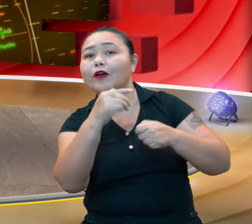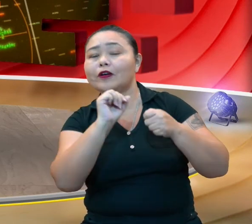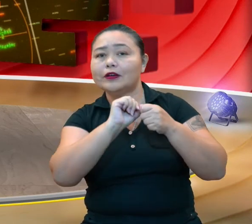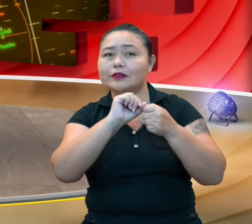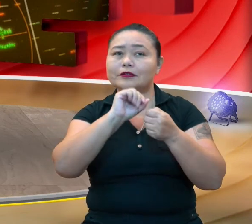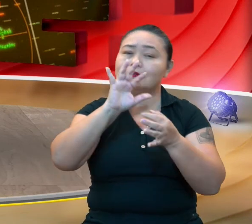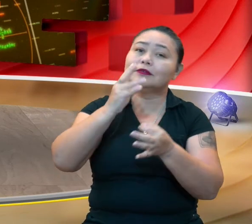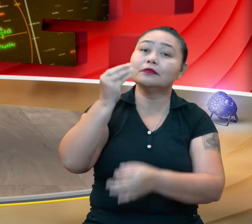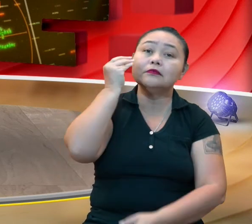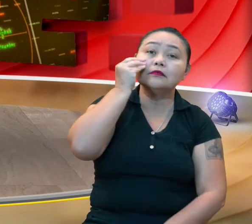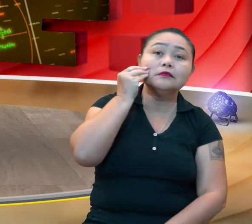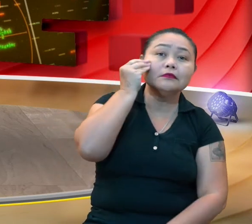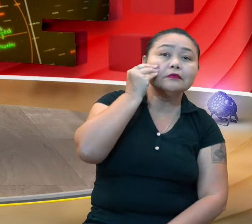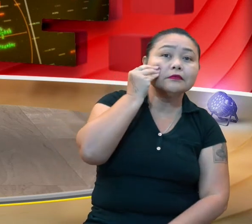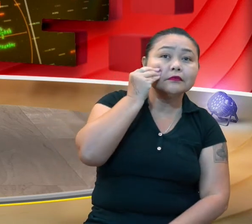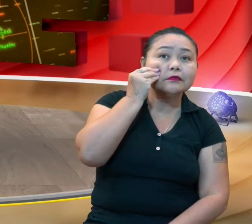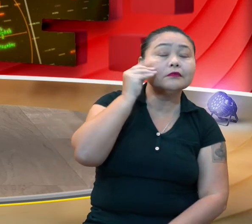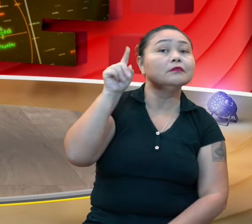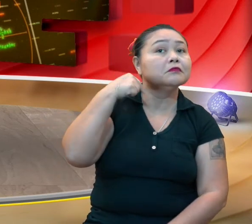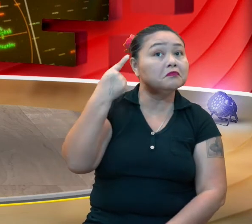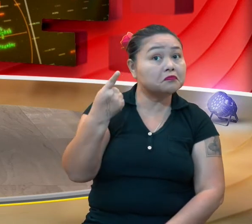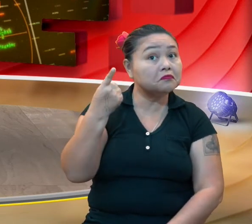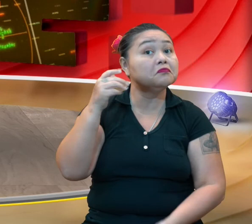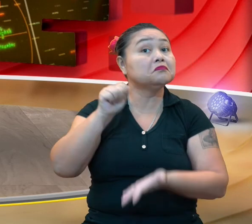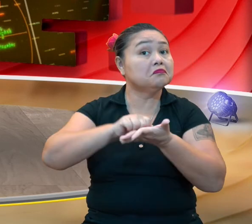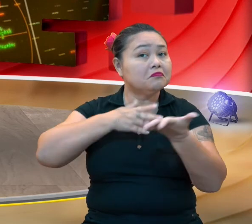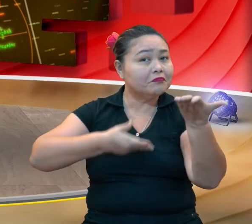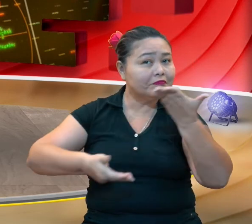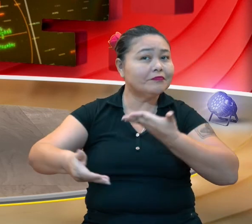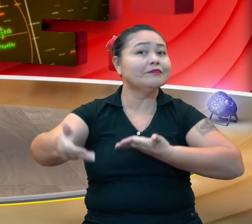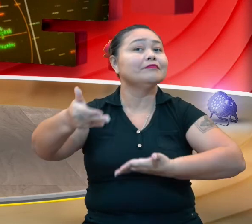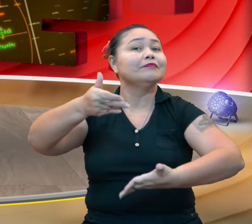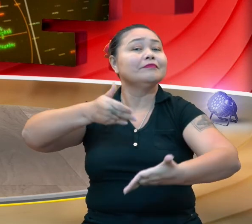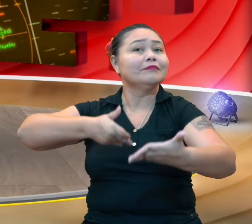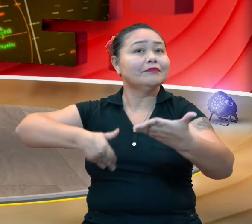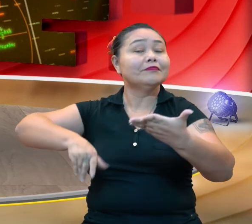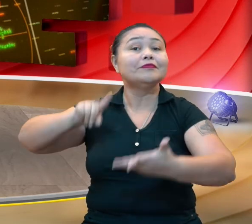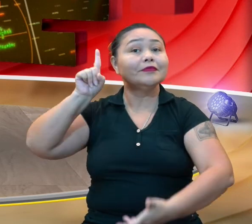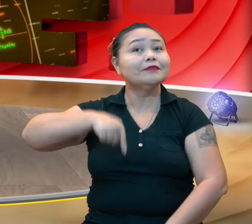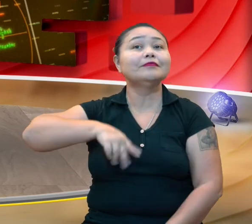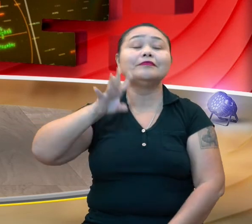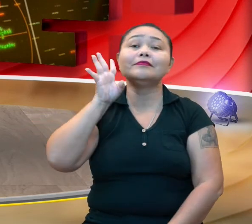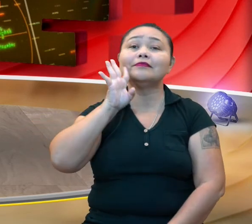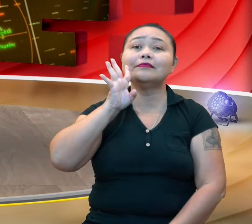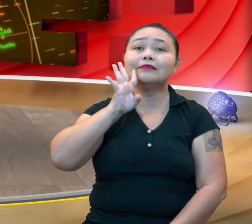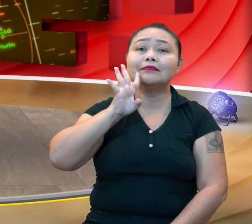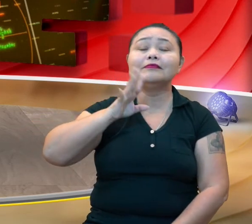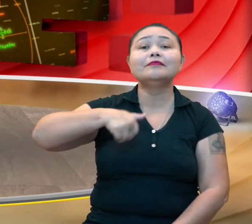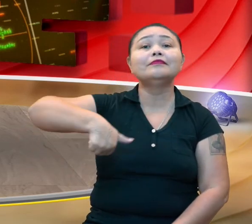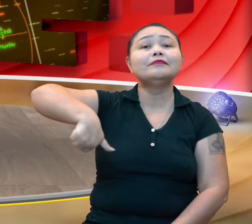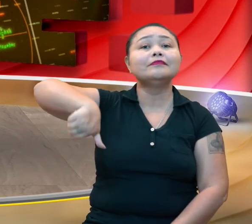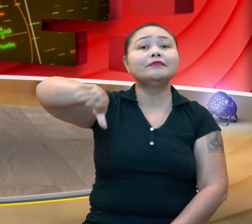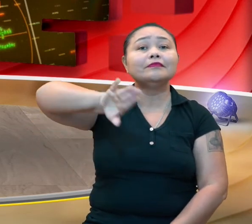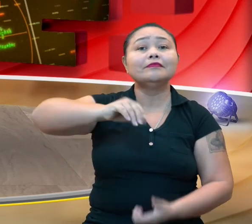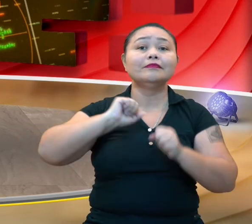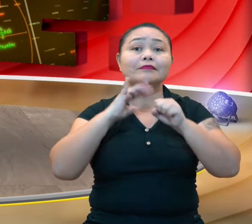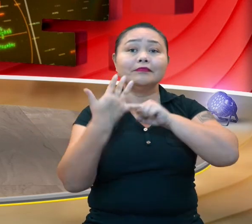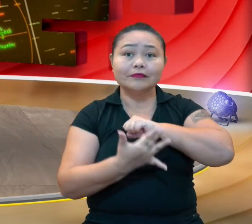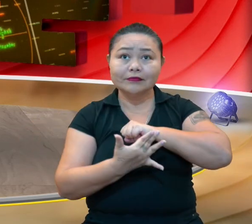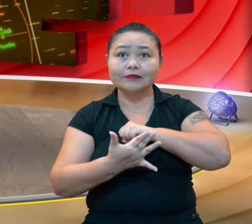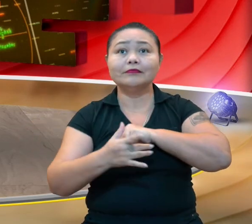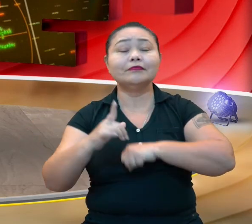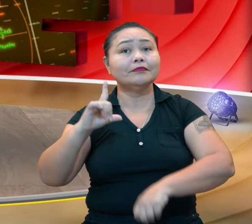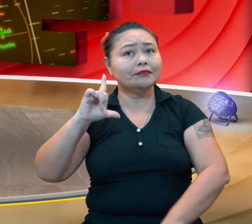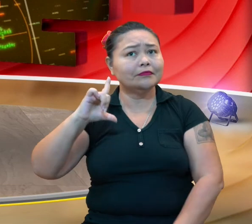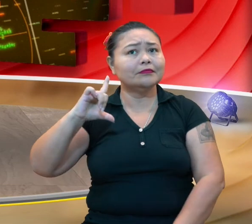uma experiência aí, né? Uma atividade interativa. Vamos ver? Tem um ponto legal. A pandemia nos trouxe algumas coisas